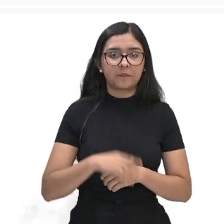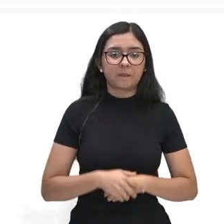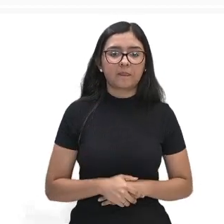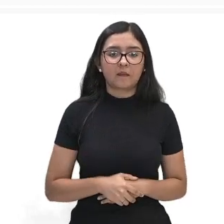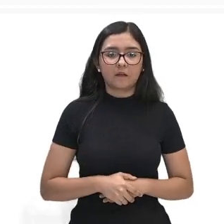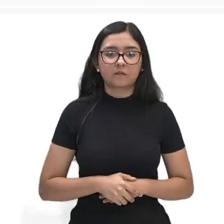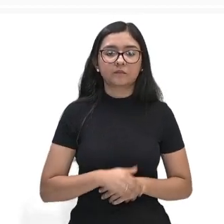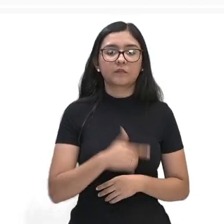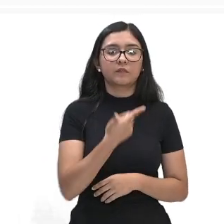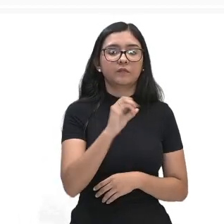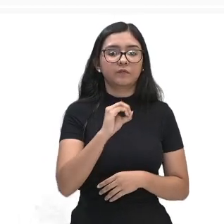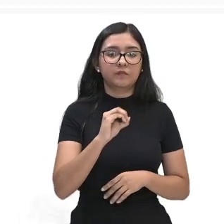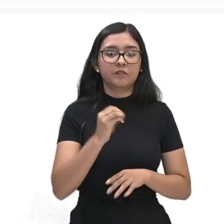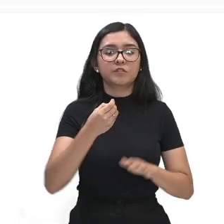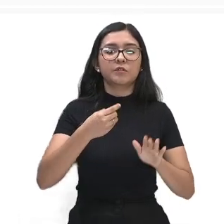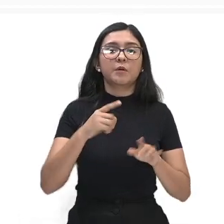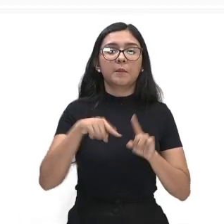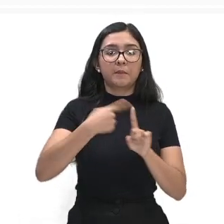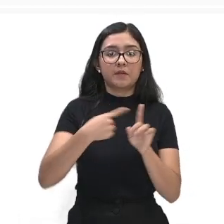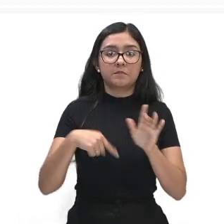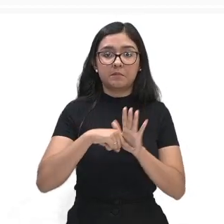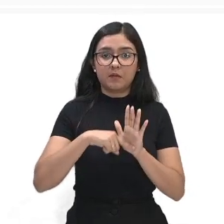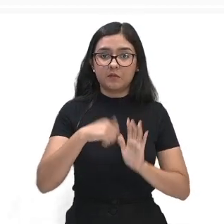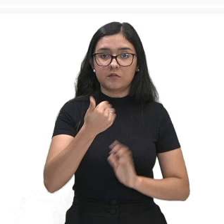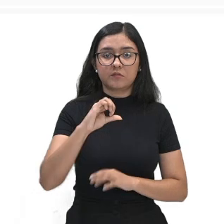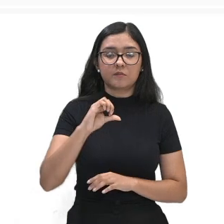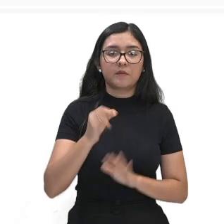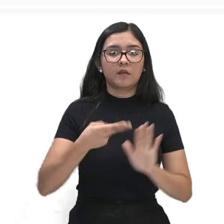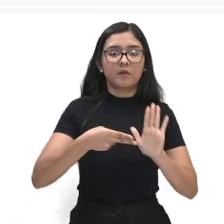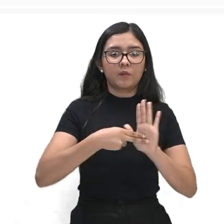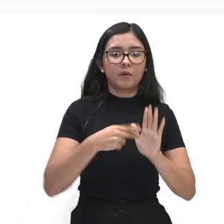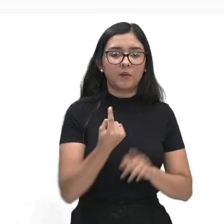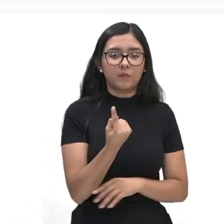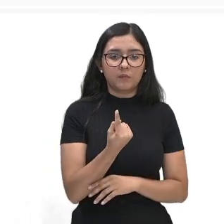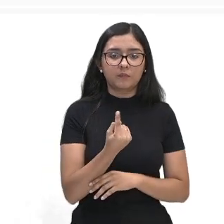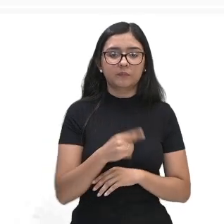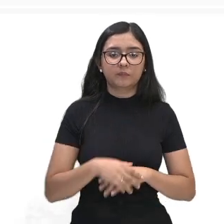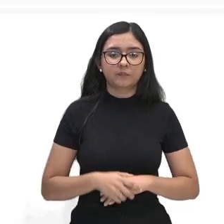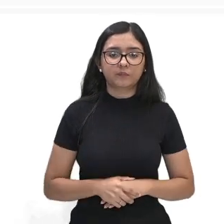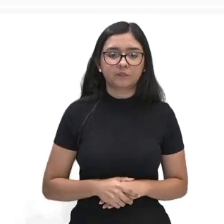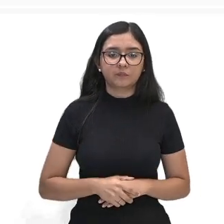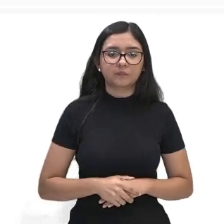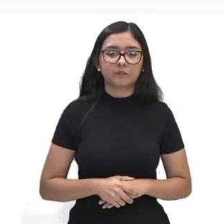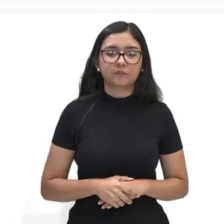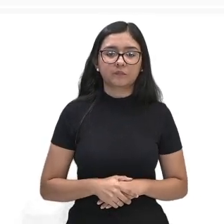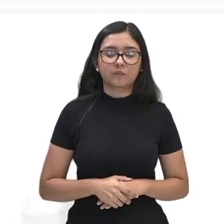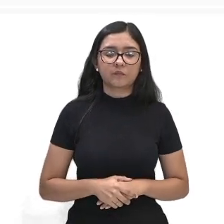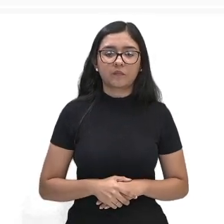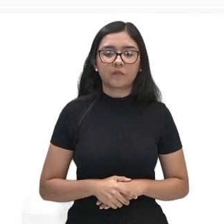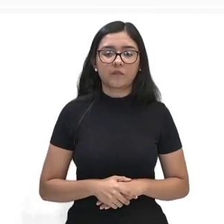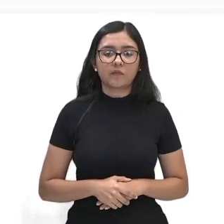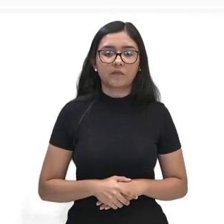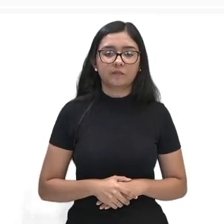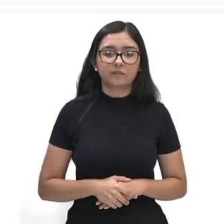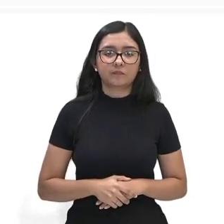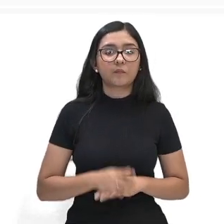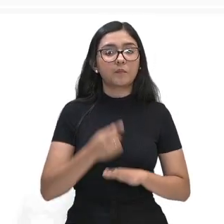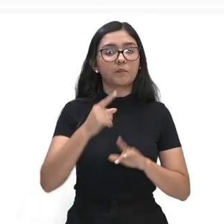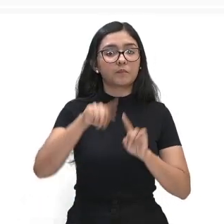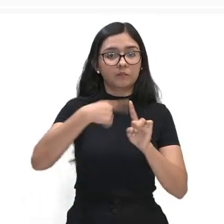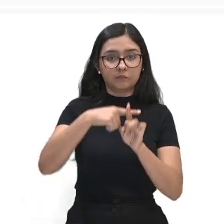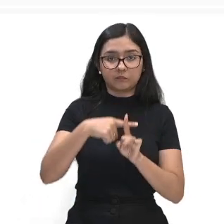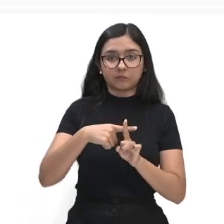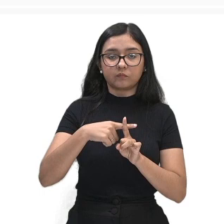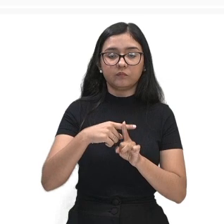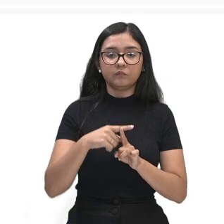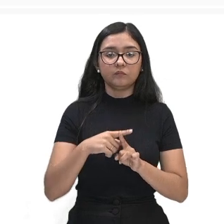20 mais menos 19 é igual a 1, tá? 20 menos 19 é igual a 1, positivo. E